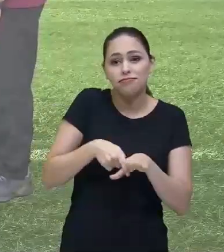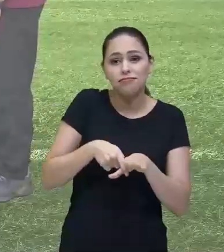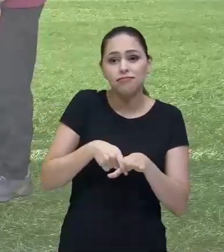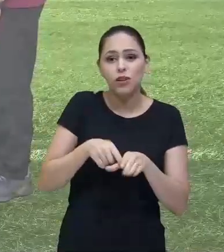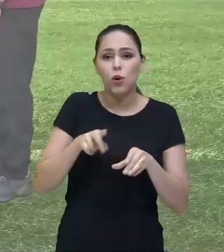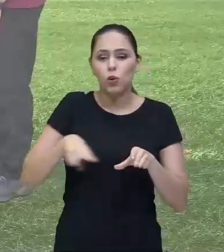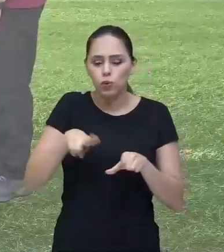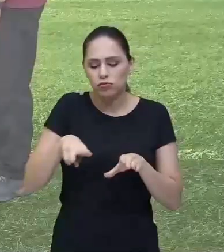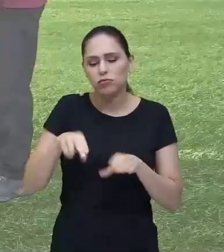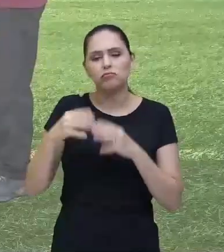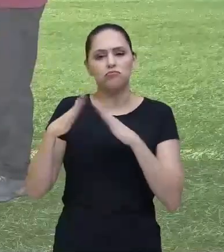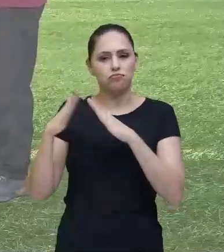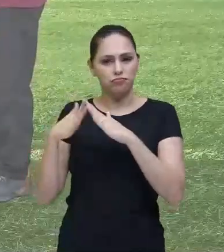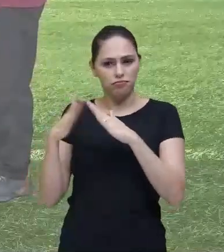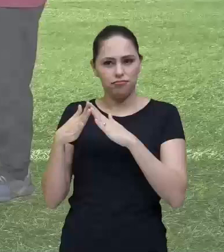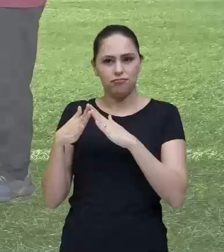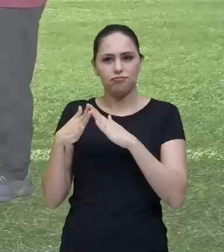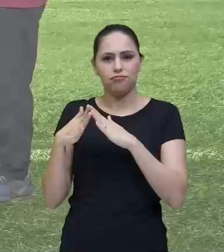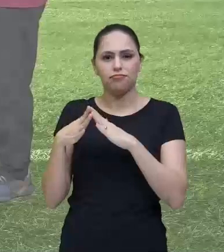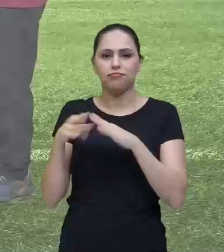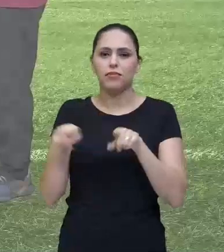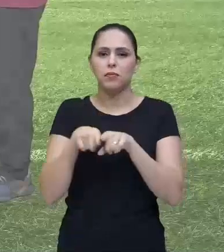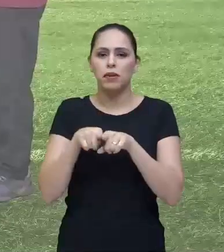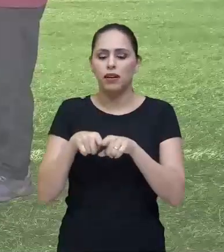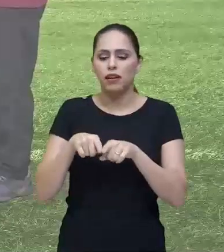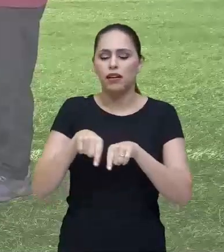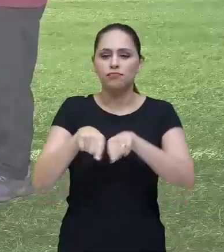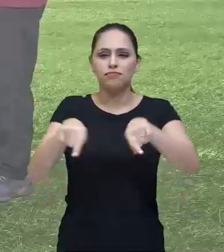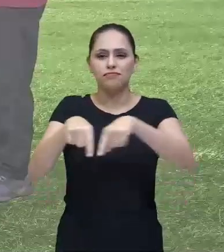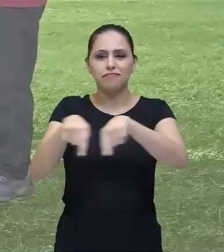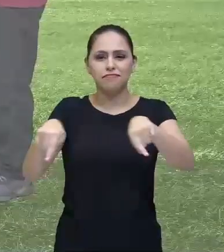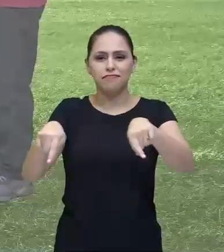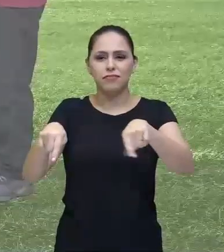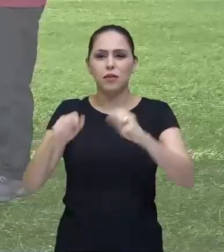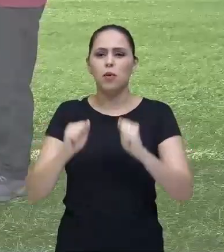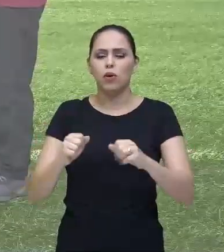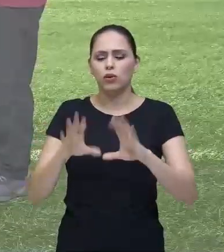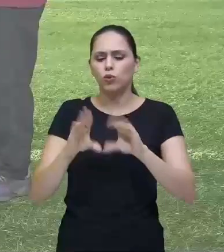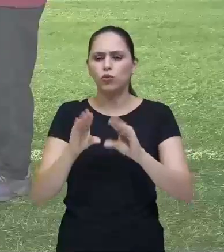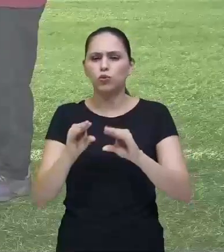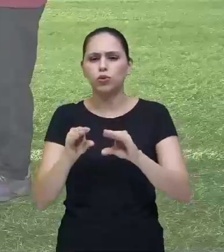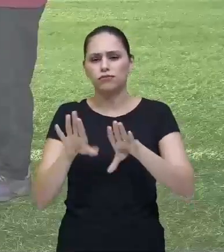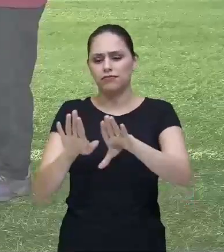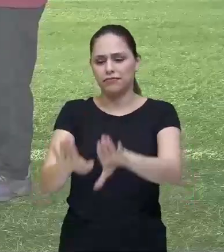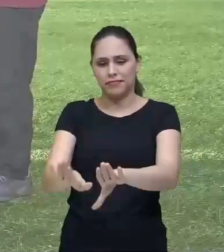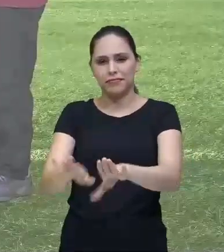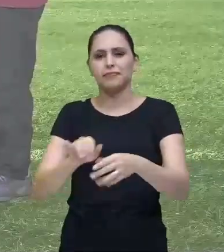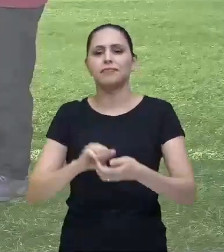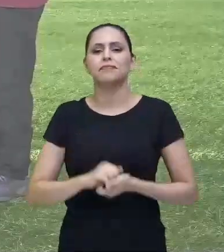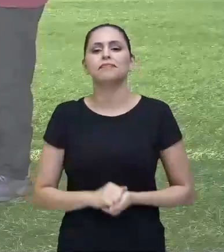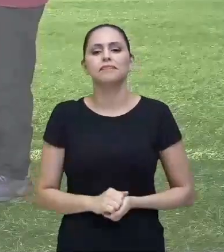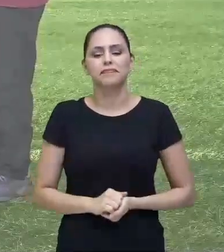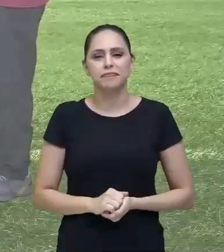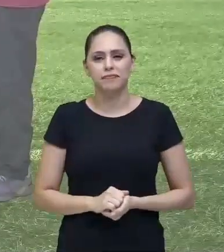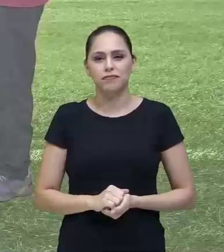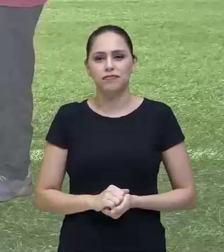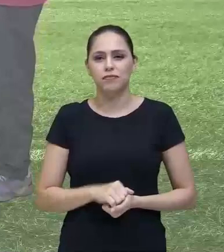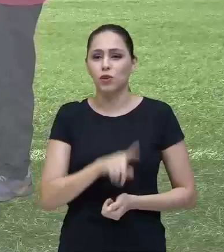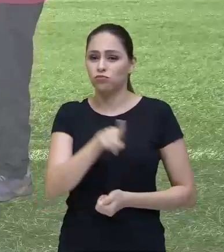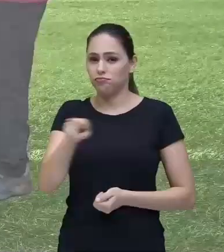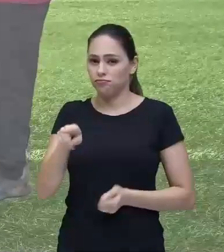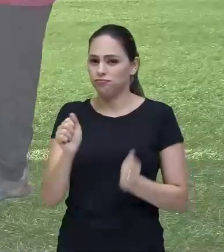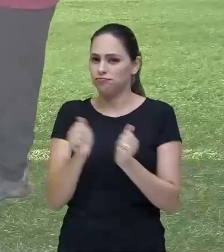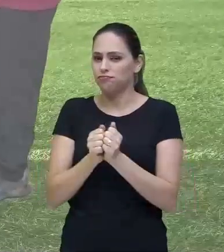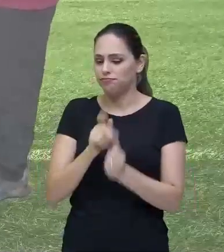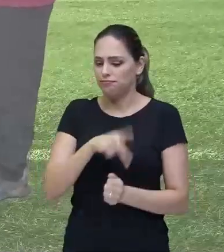cone que você pode usar na sua casa. E ali onde está o bambolê, você pode colocar um travesseiro ou uma almofada. Vamos lá? Você e o professor, hein? Vamos